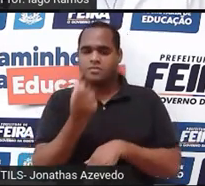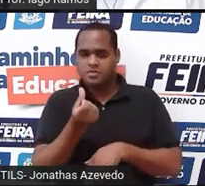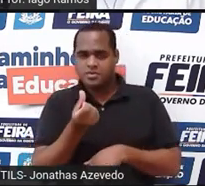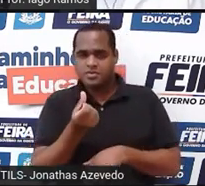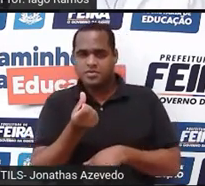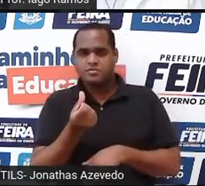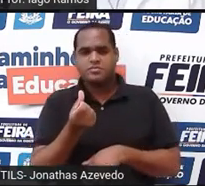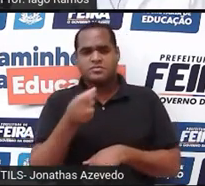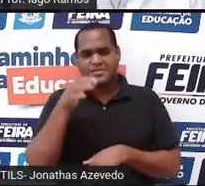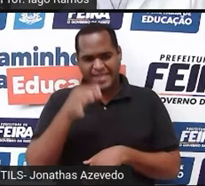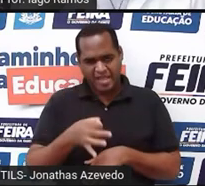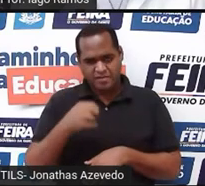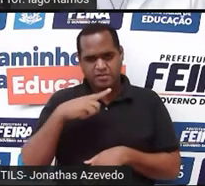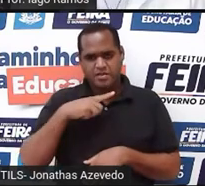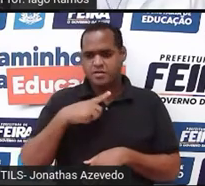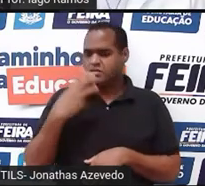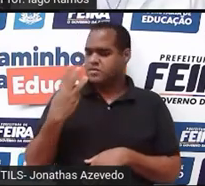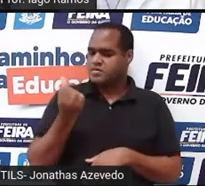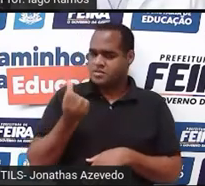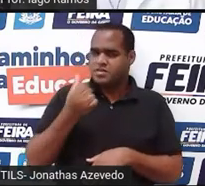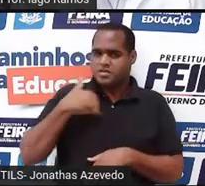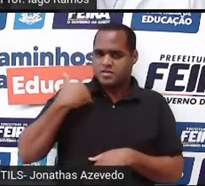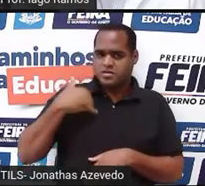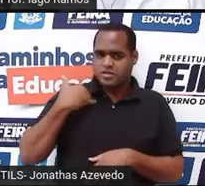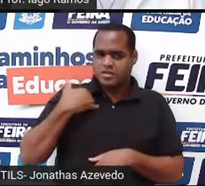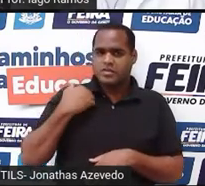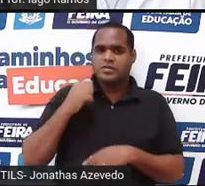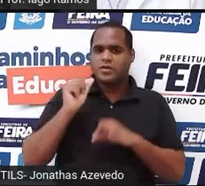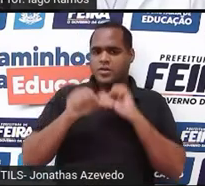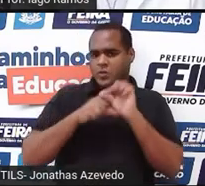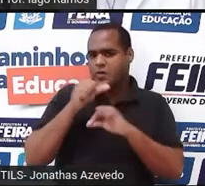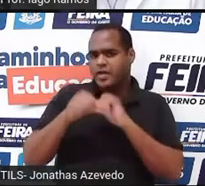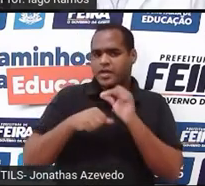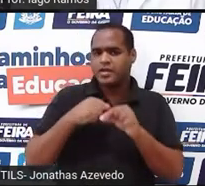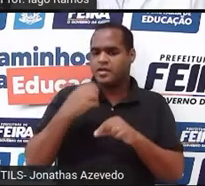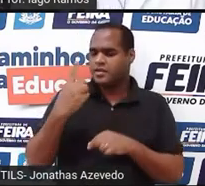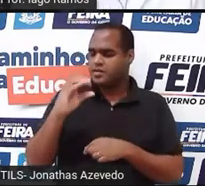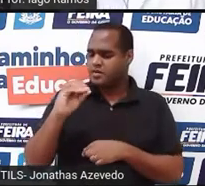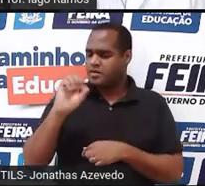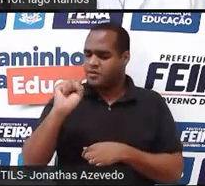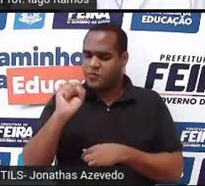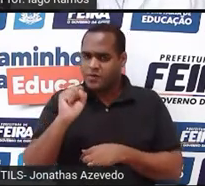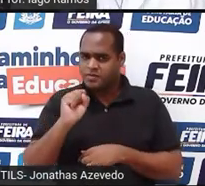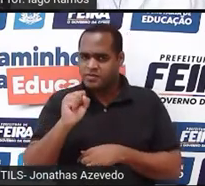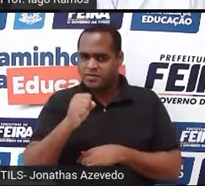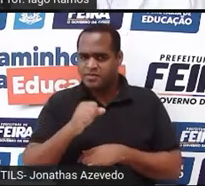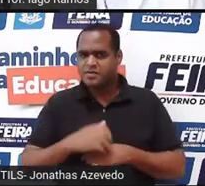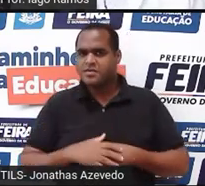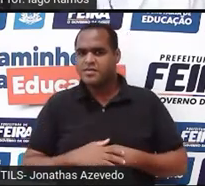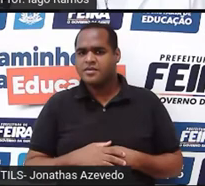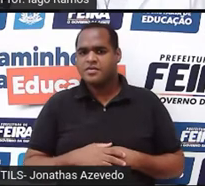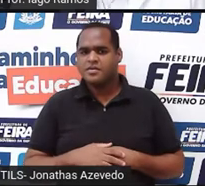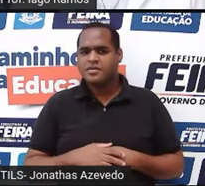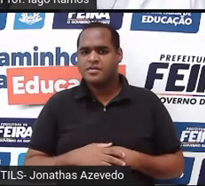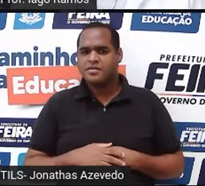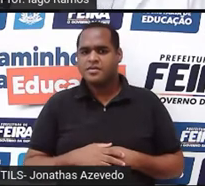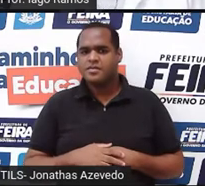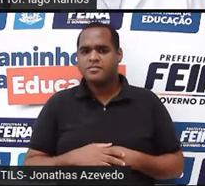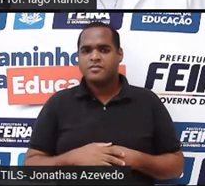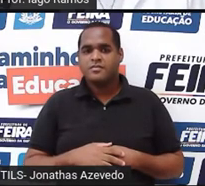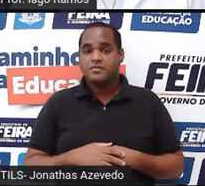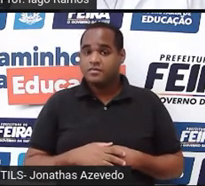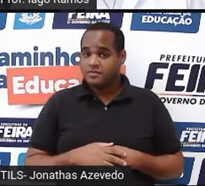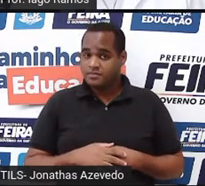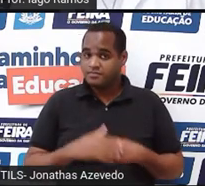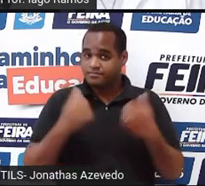número 36 É certo que quando essa criança chegar aos 36 anos ela vai calçar 108 bom